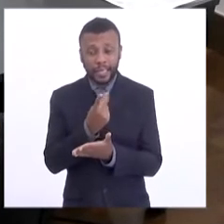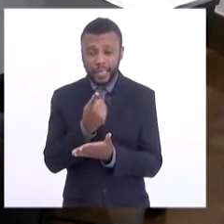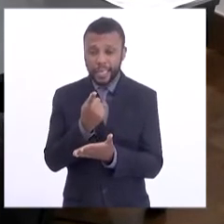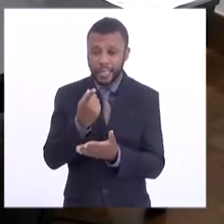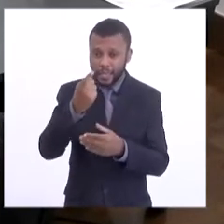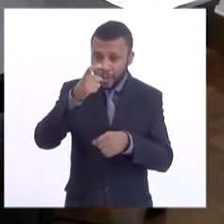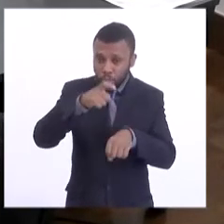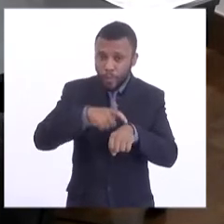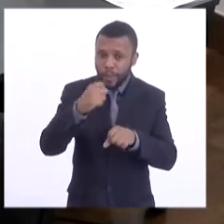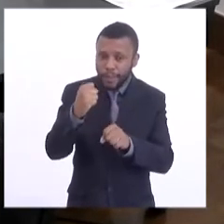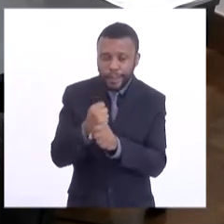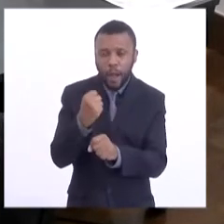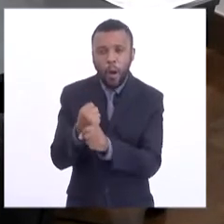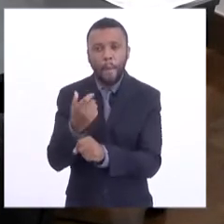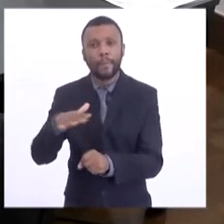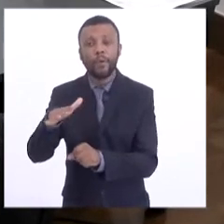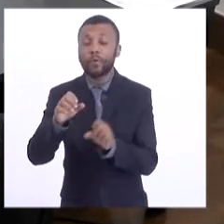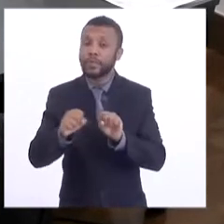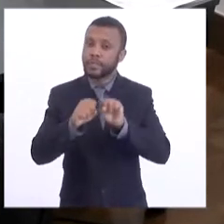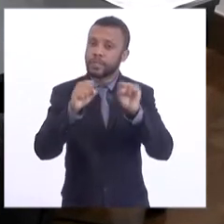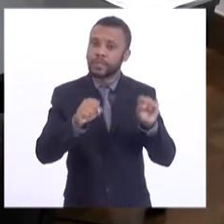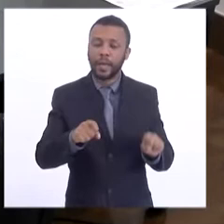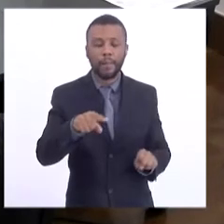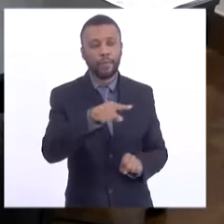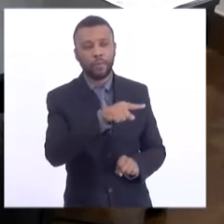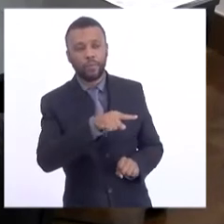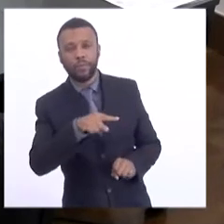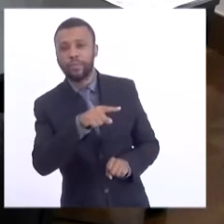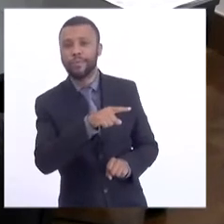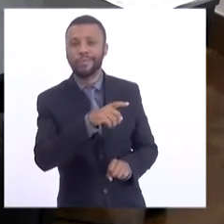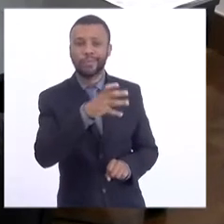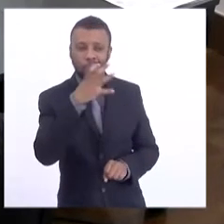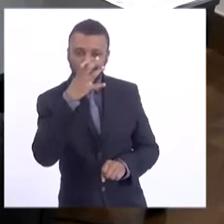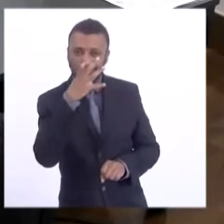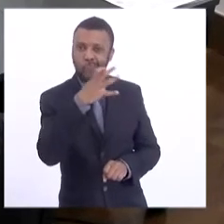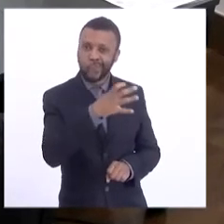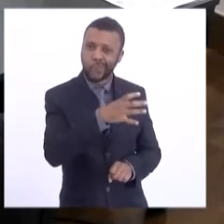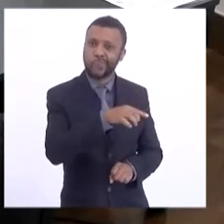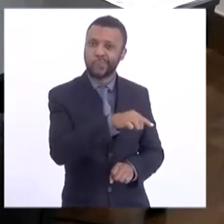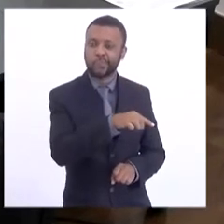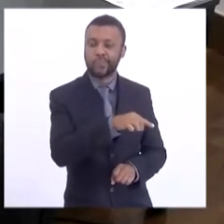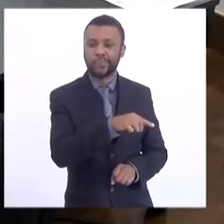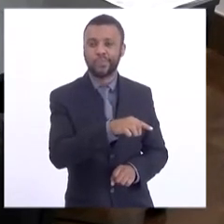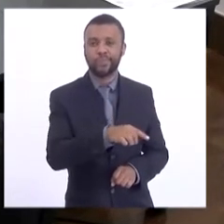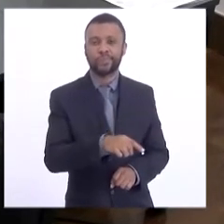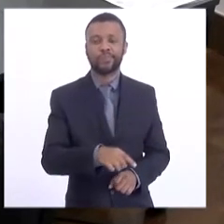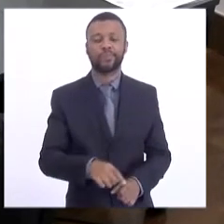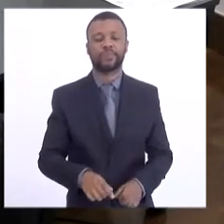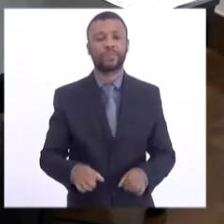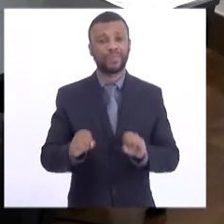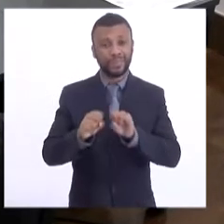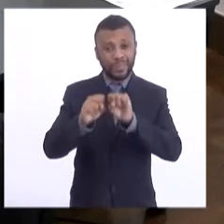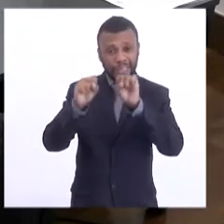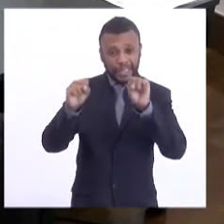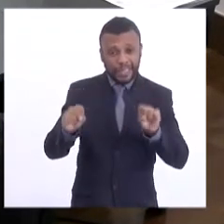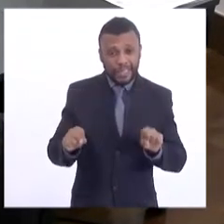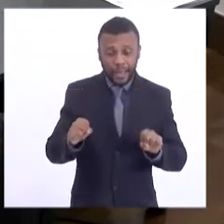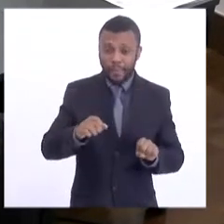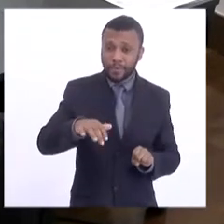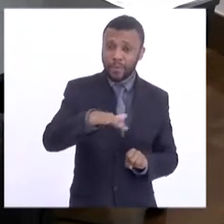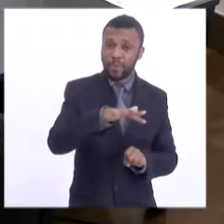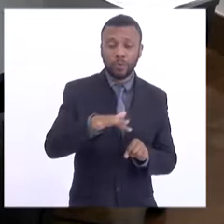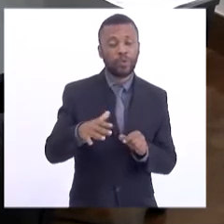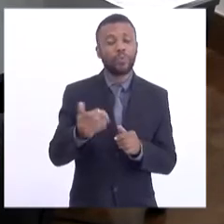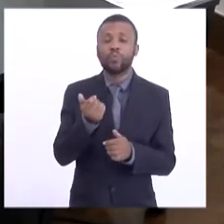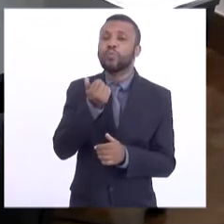linha toda sistema vai ser vai passado tudo sistema não